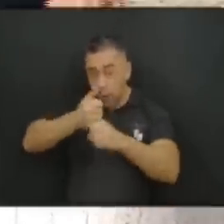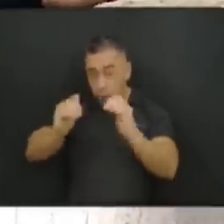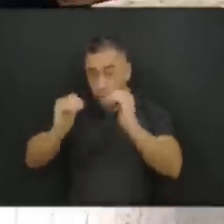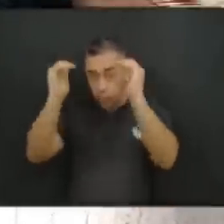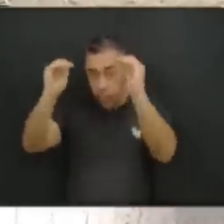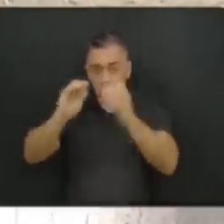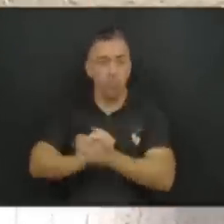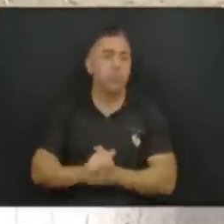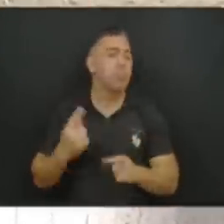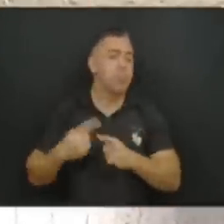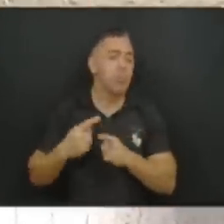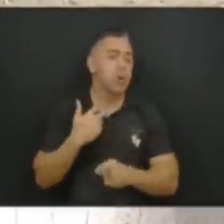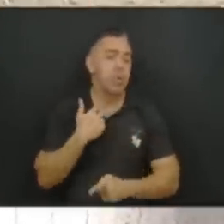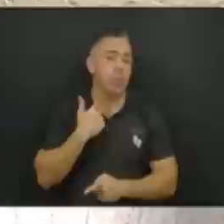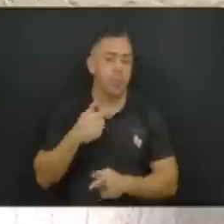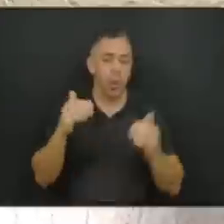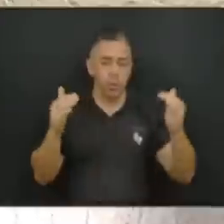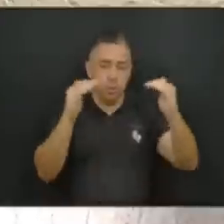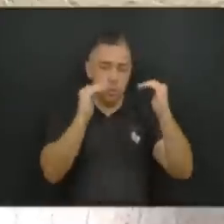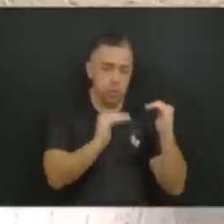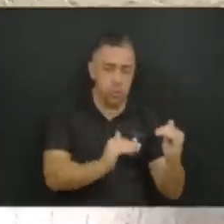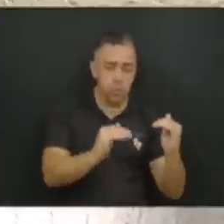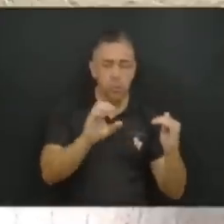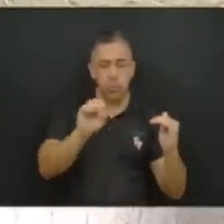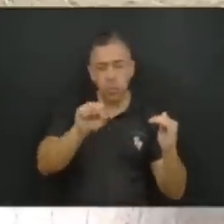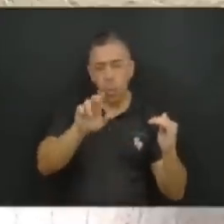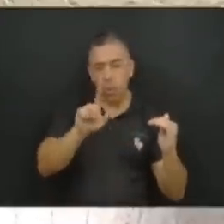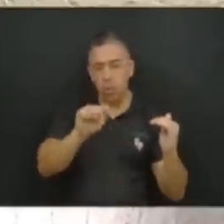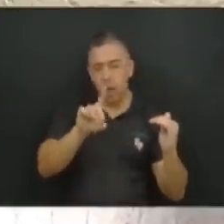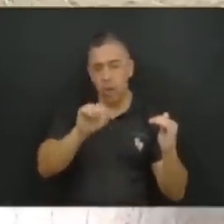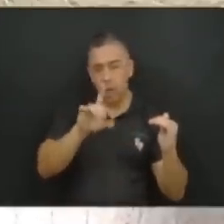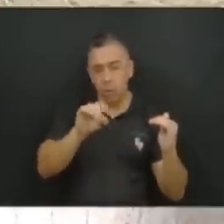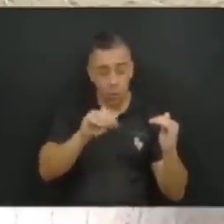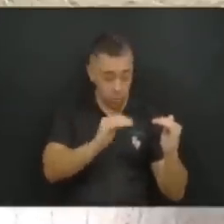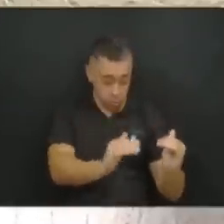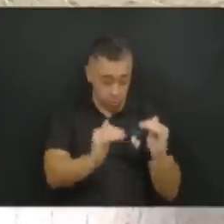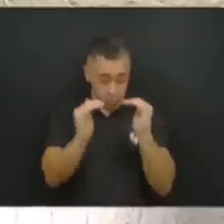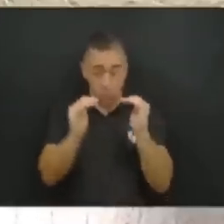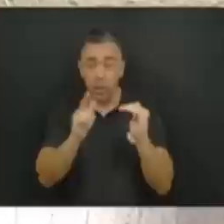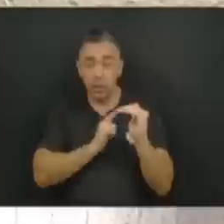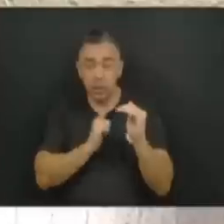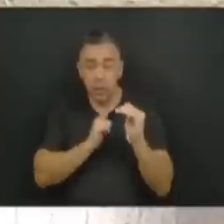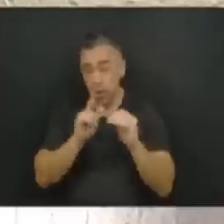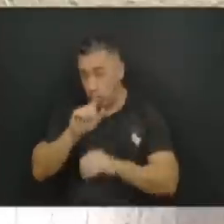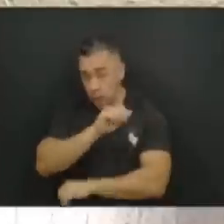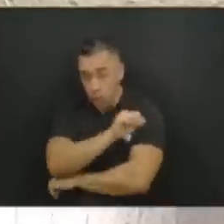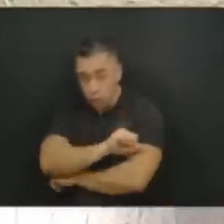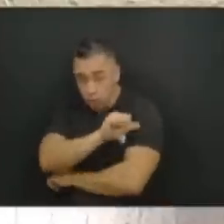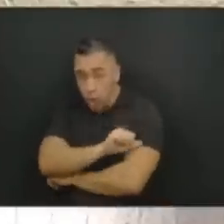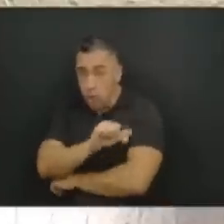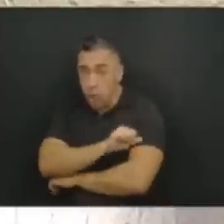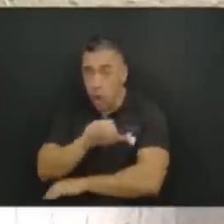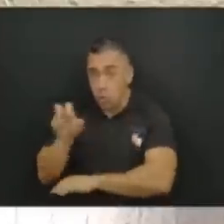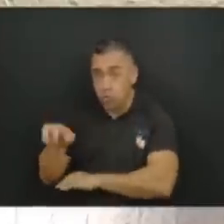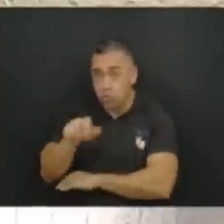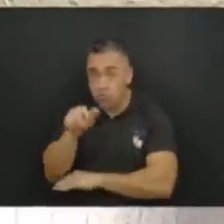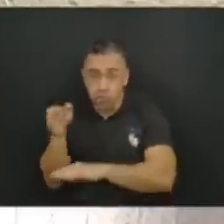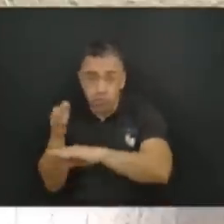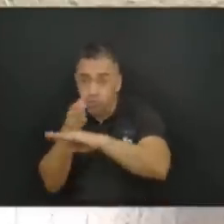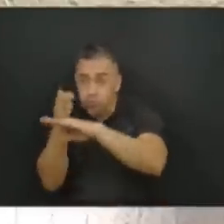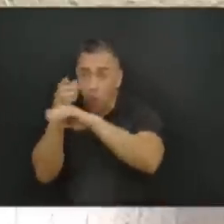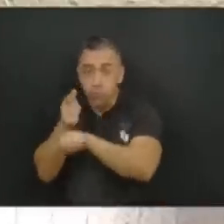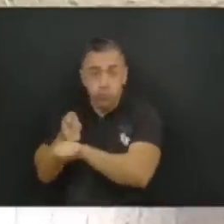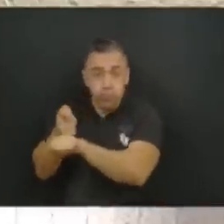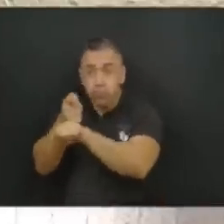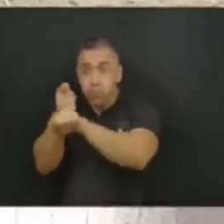porque não posso incomodado por um soldado simples quando ele sobe naquele morro as operações são outras e